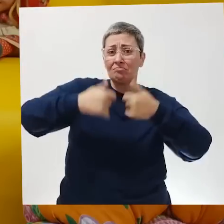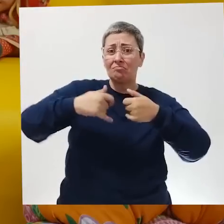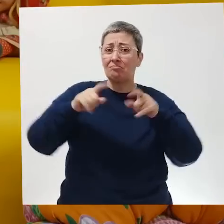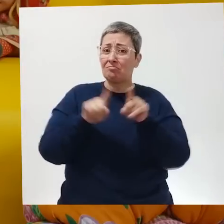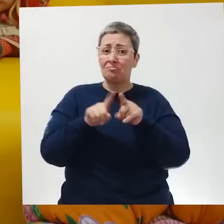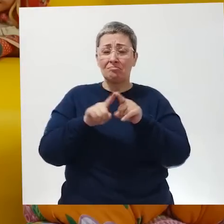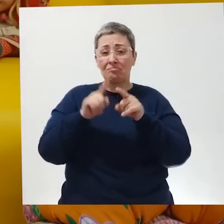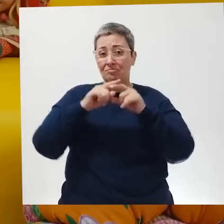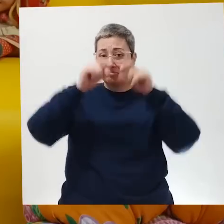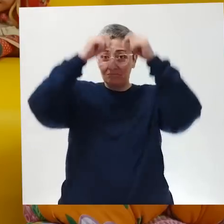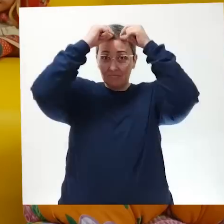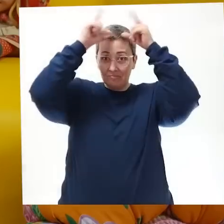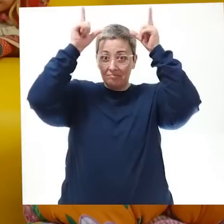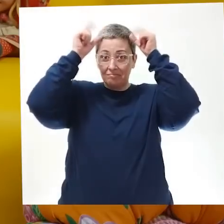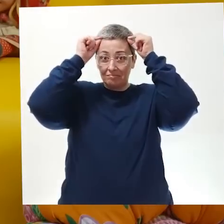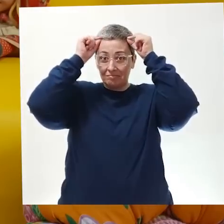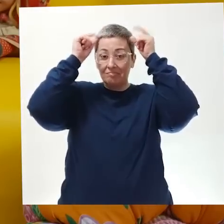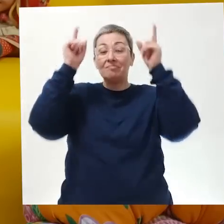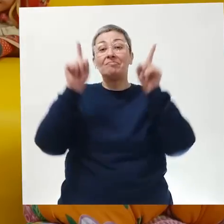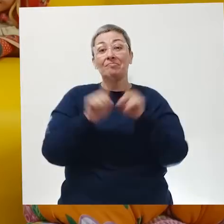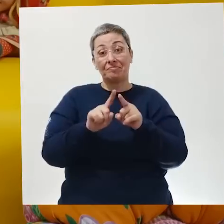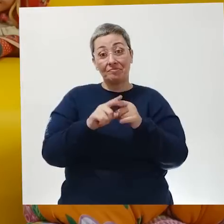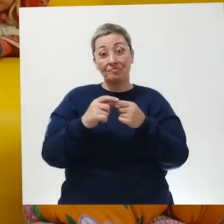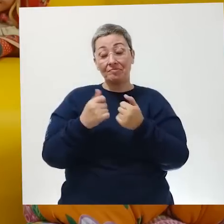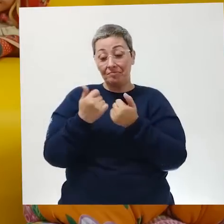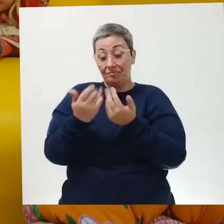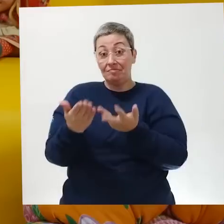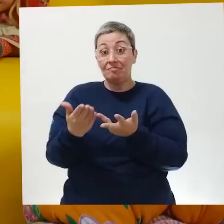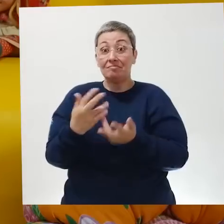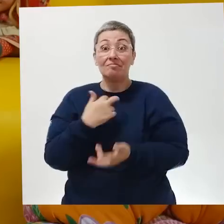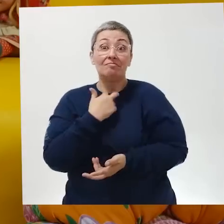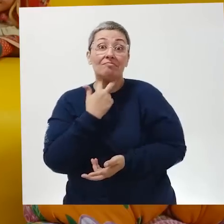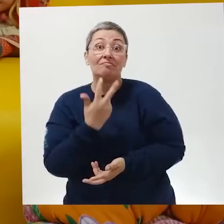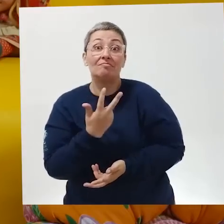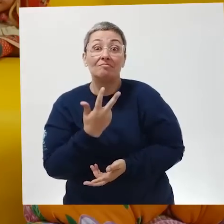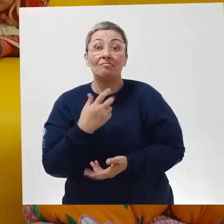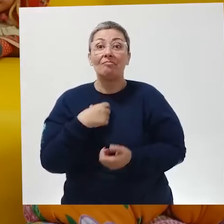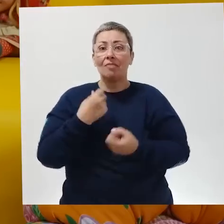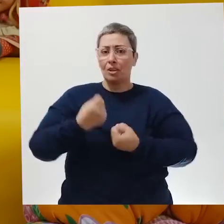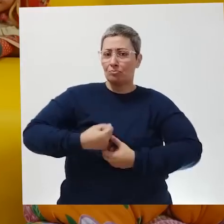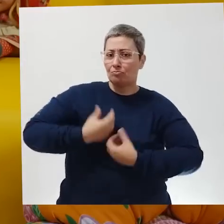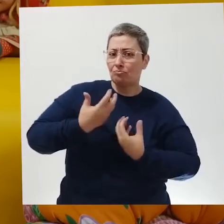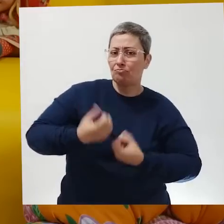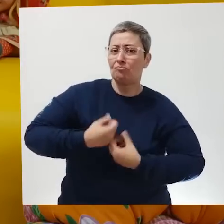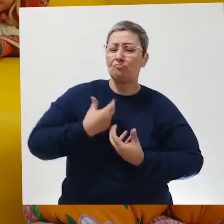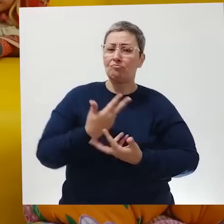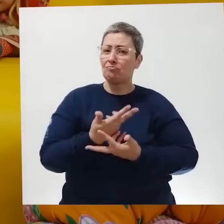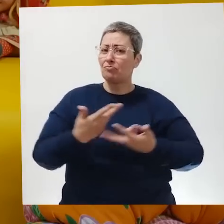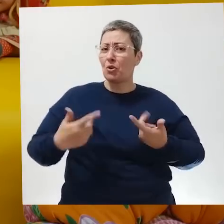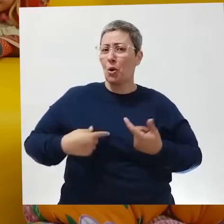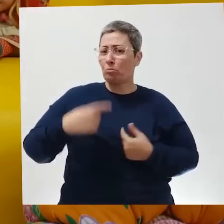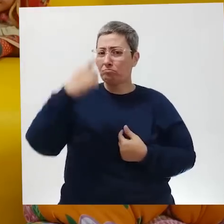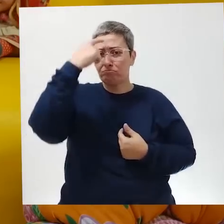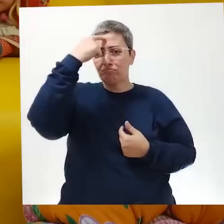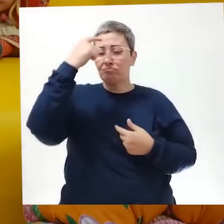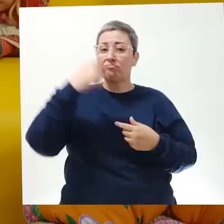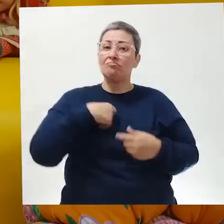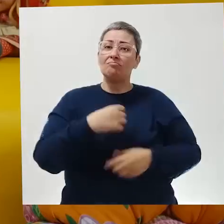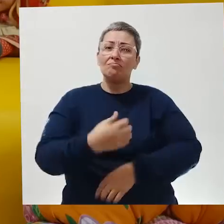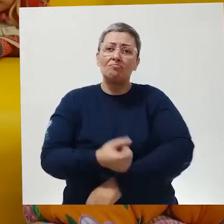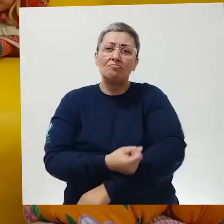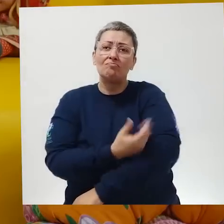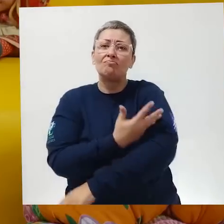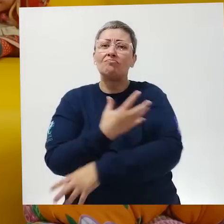com a Mafalda. Ele deu a ela a voz para dizer o que ela pensa, o que ela sente, o que